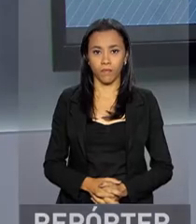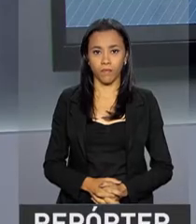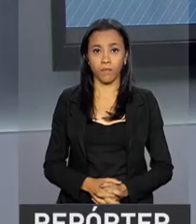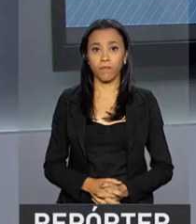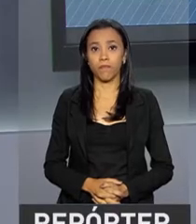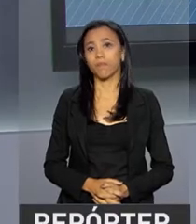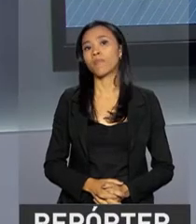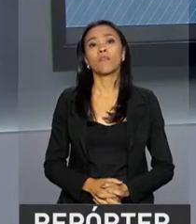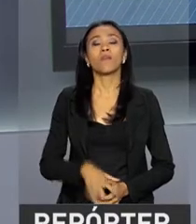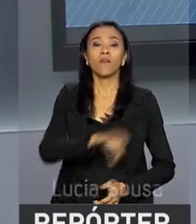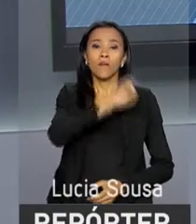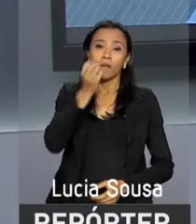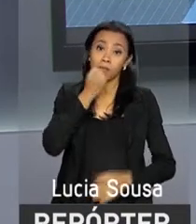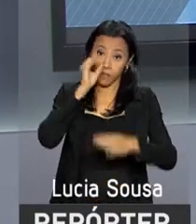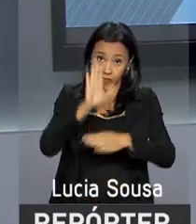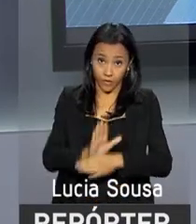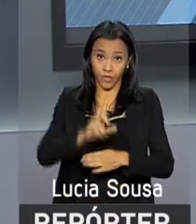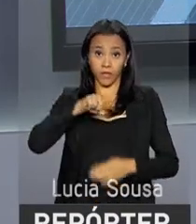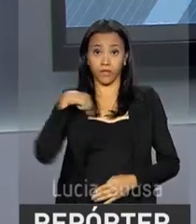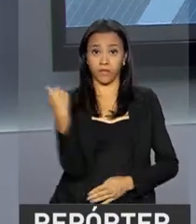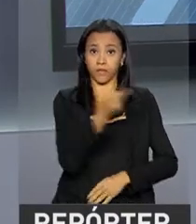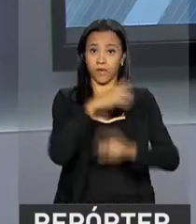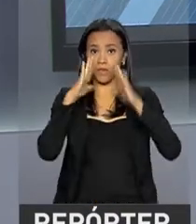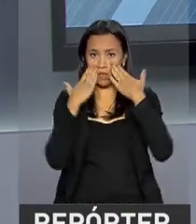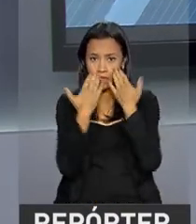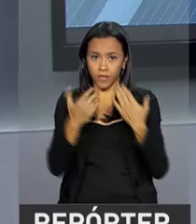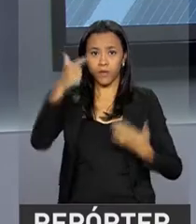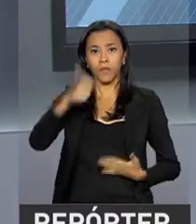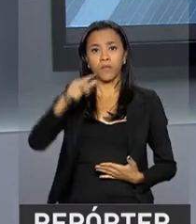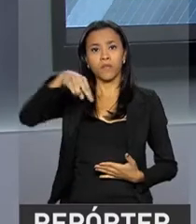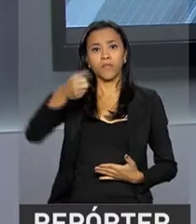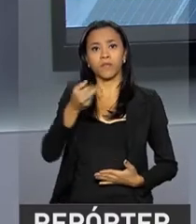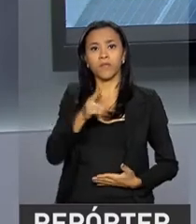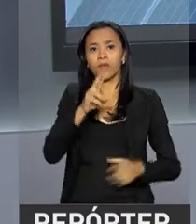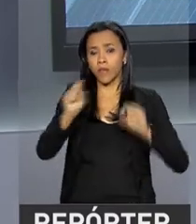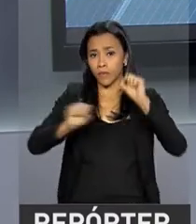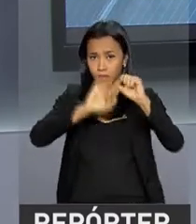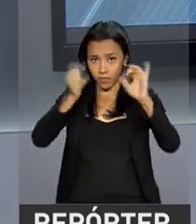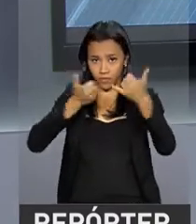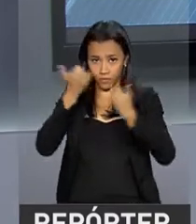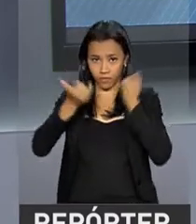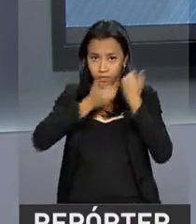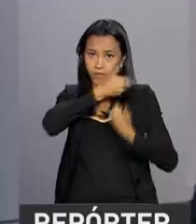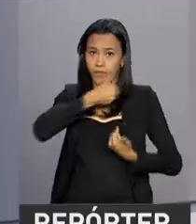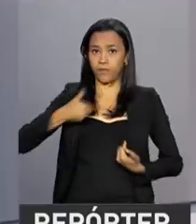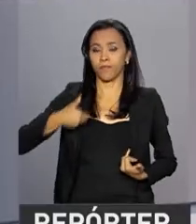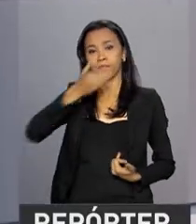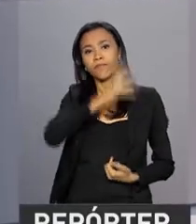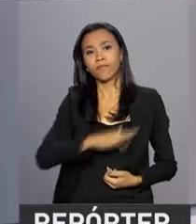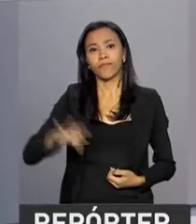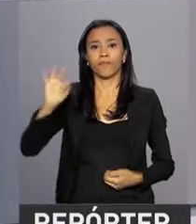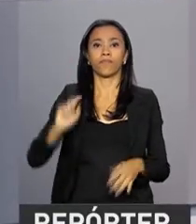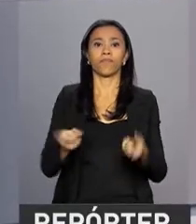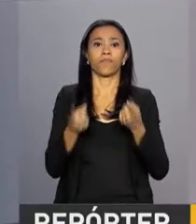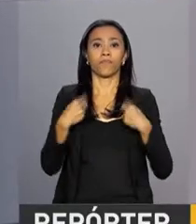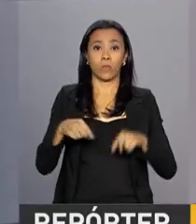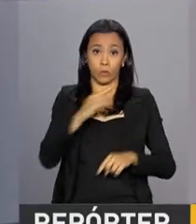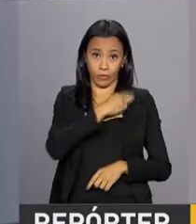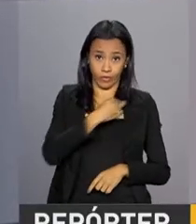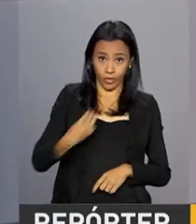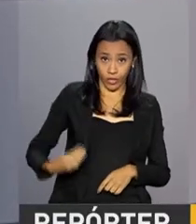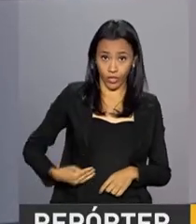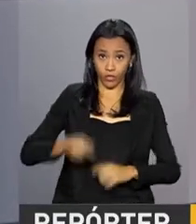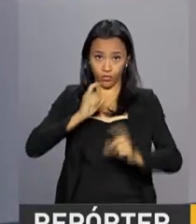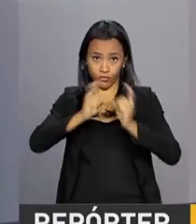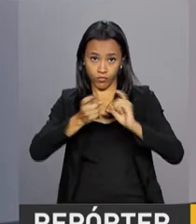olá boa tarde estamos de volta com repórter nbr notícias do governo federal o ministro do planejamento de